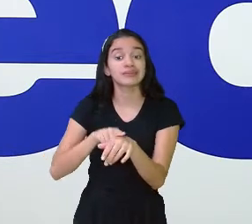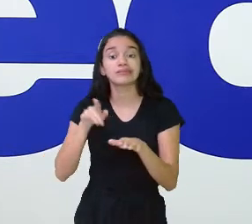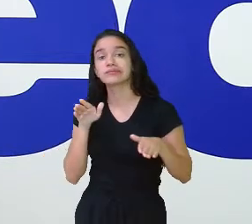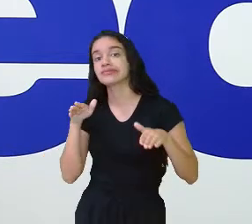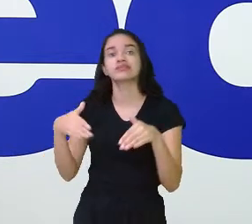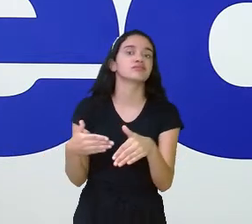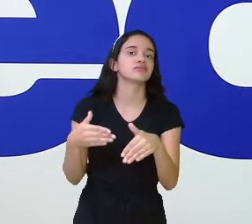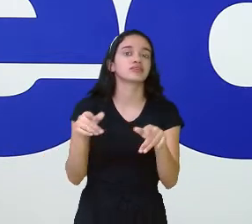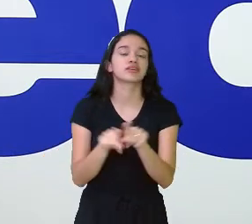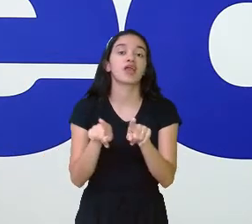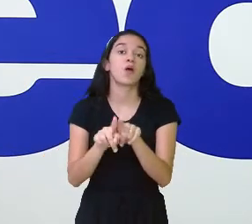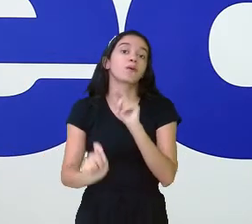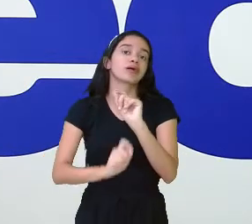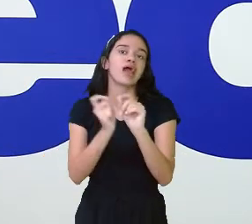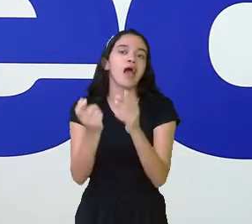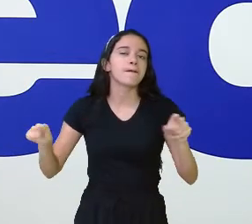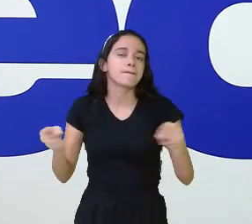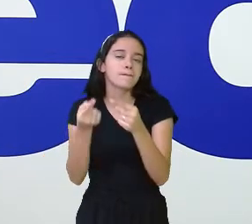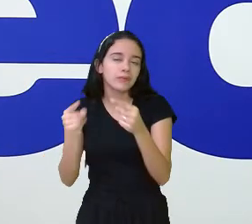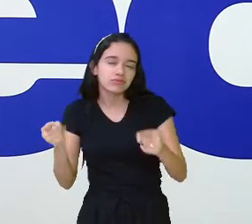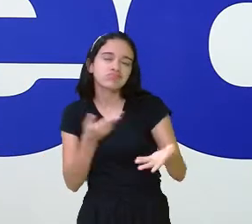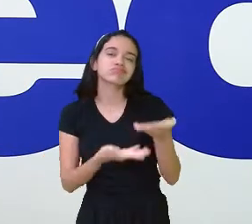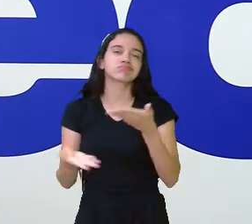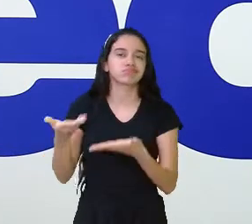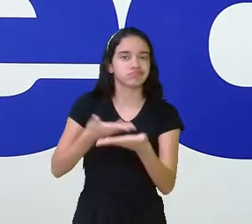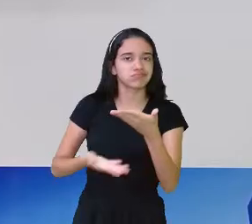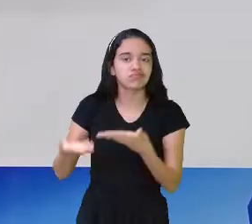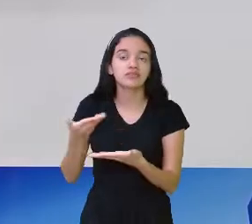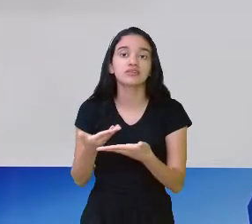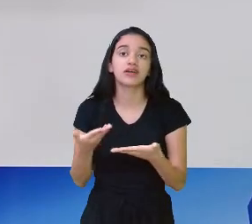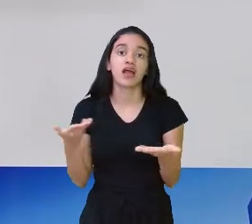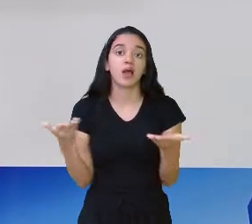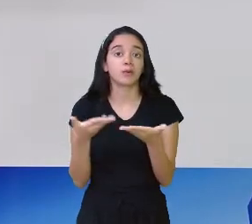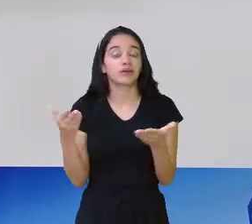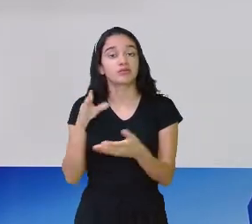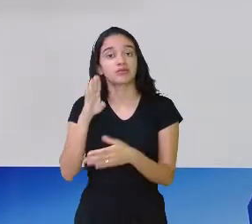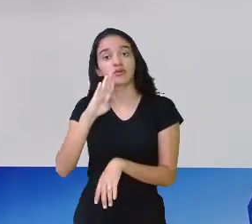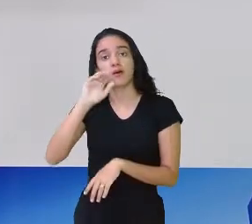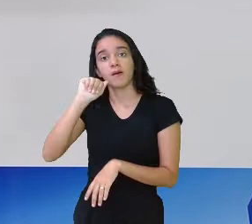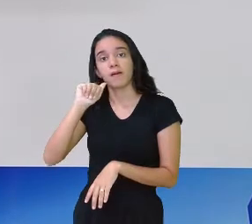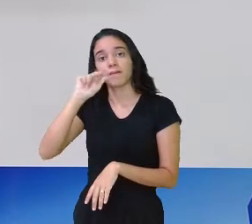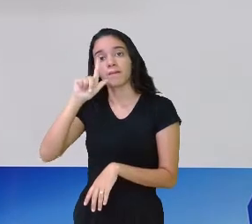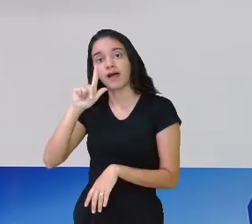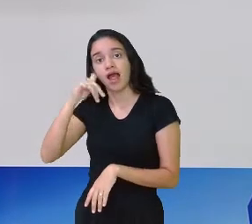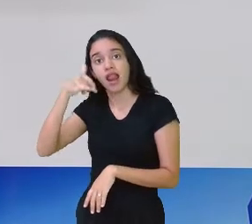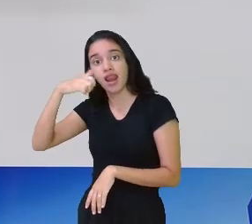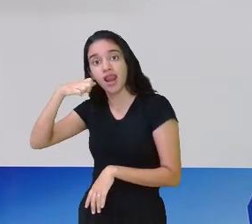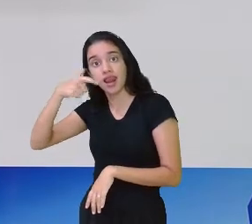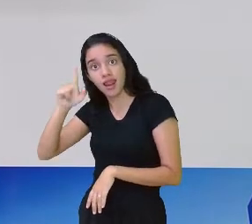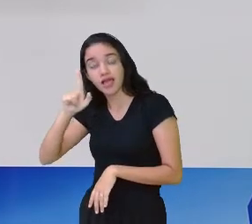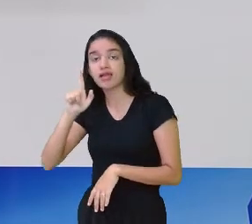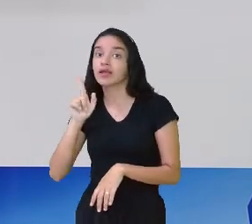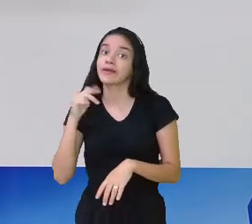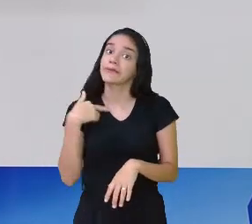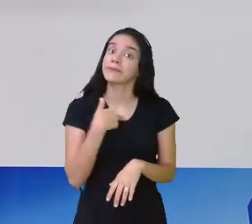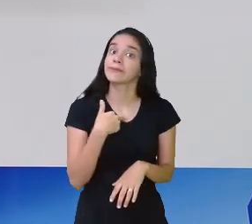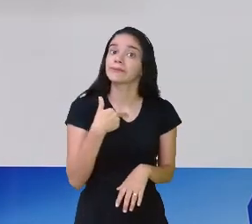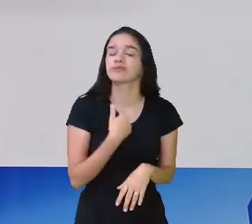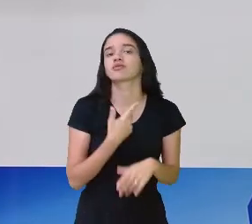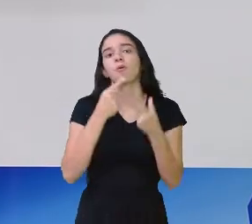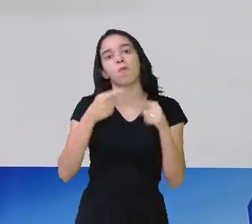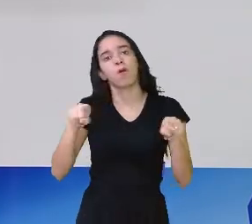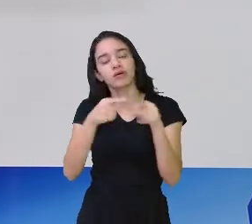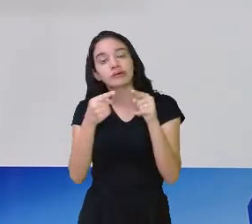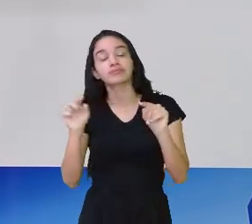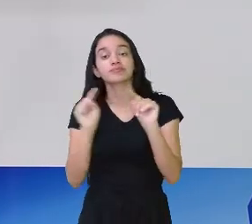geralmente a música faz relação, né? Menos no balé contemporâneo, né? Porque ele pode nem ter música. Nem ter música. Né?